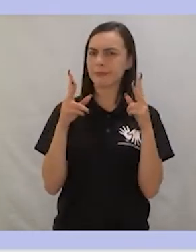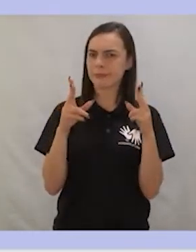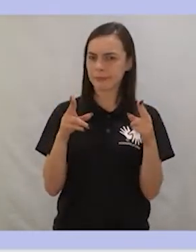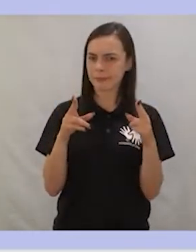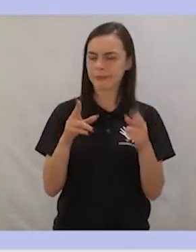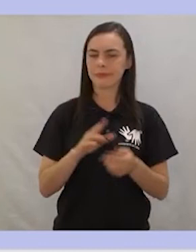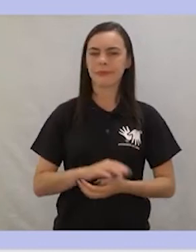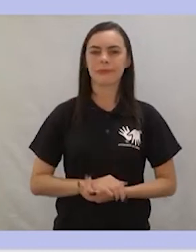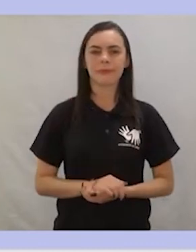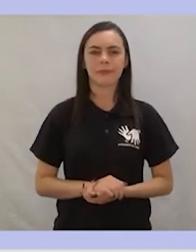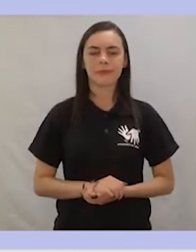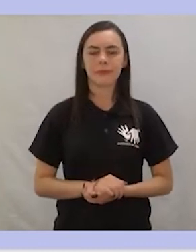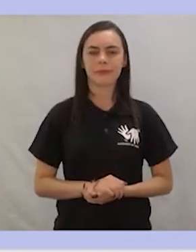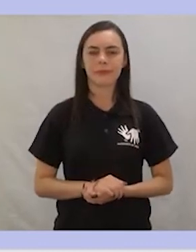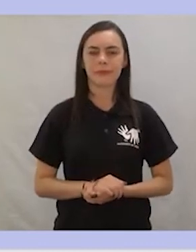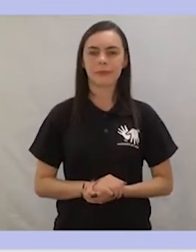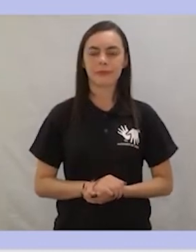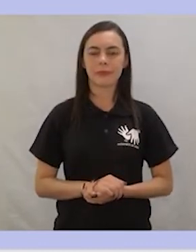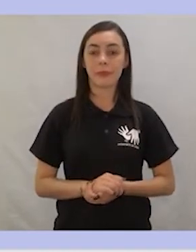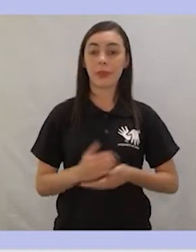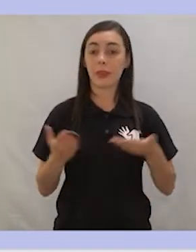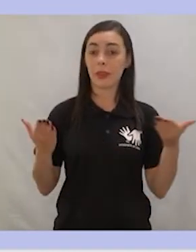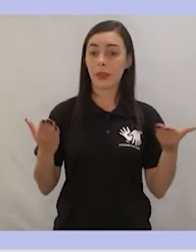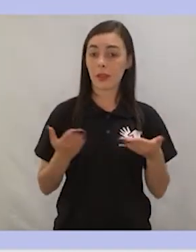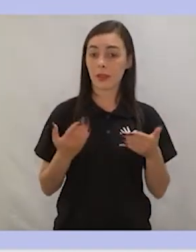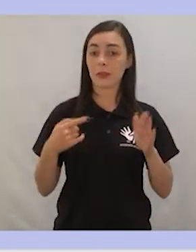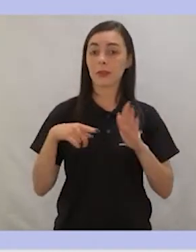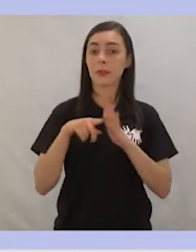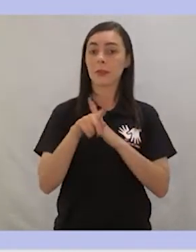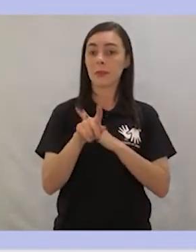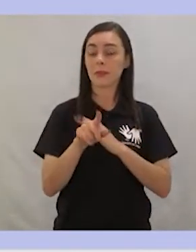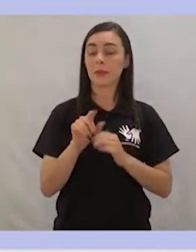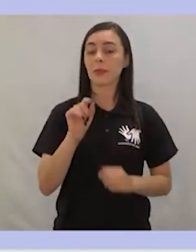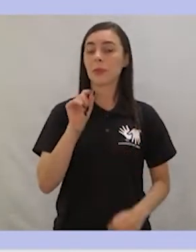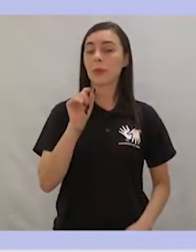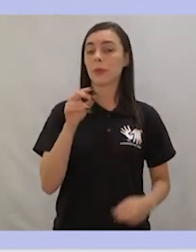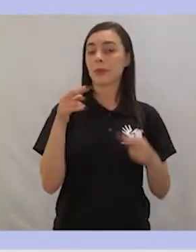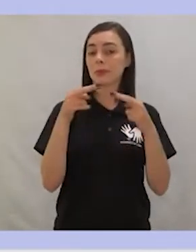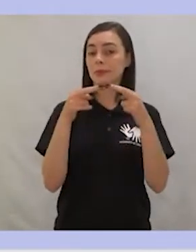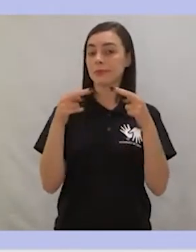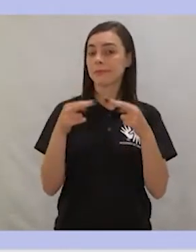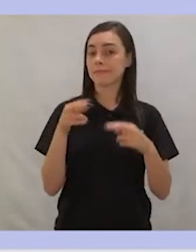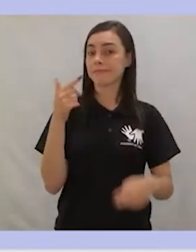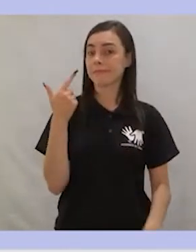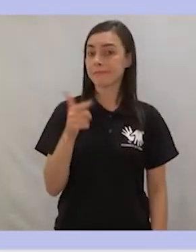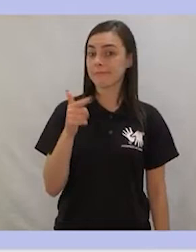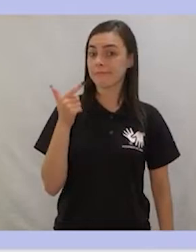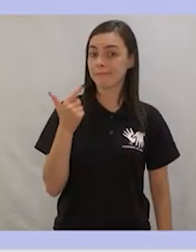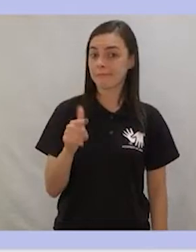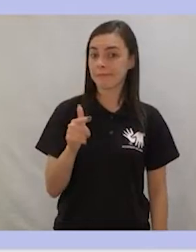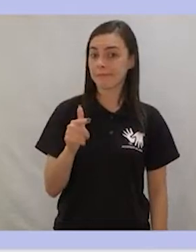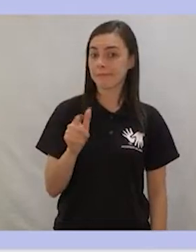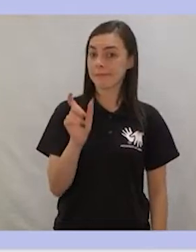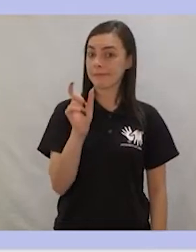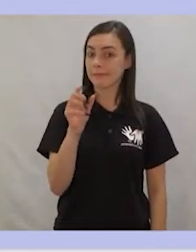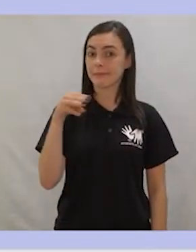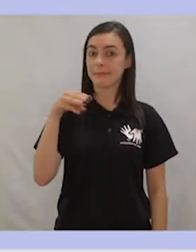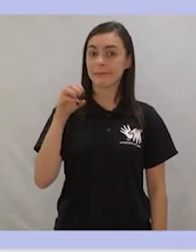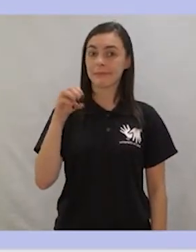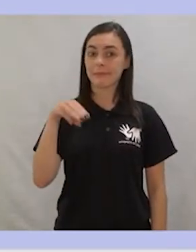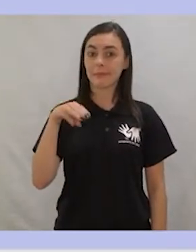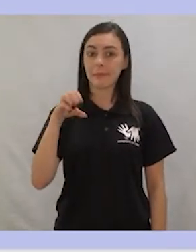mesmo som no finalzinho. Agora, a professora está perguntando o que não rima